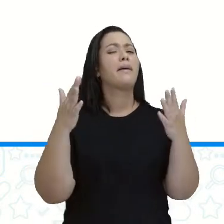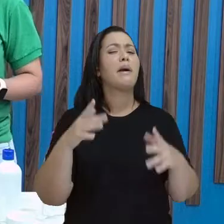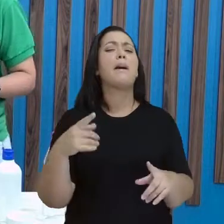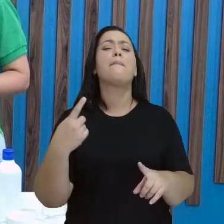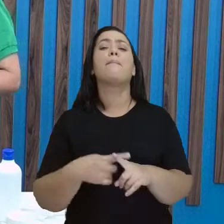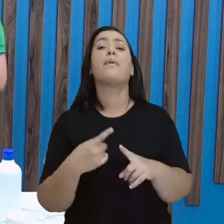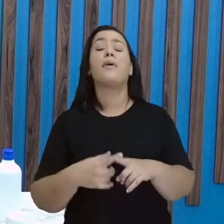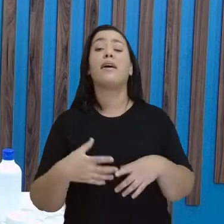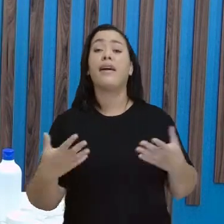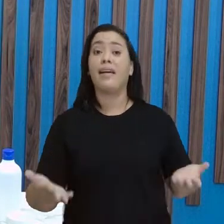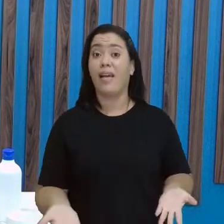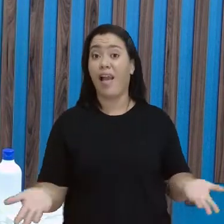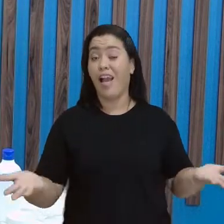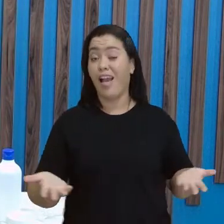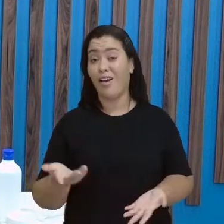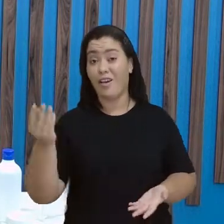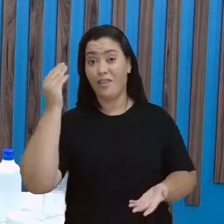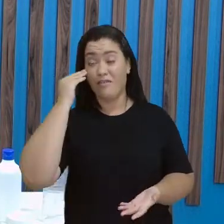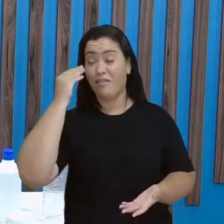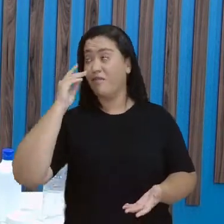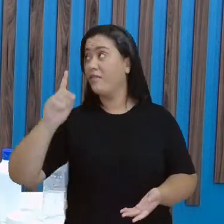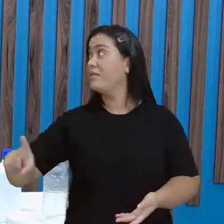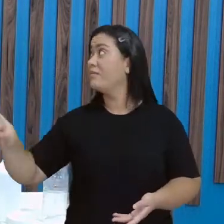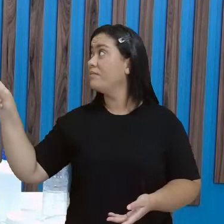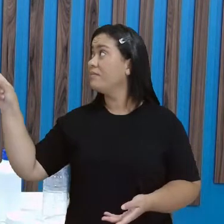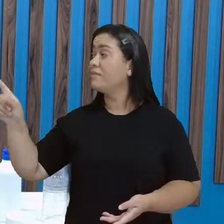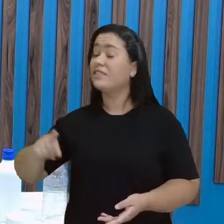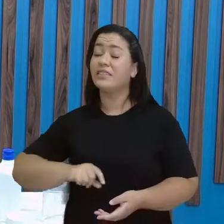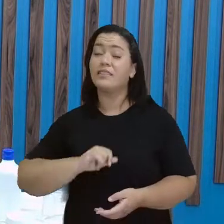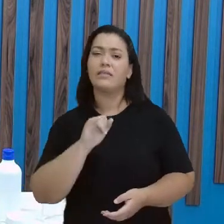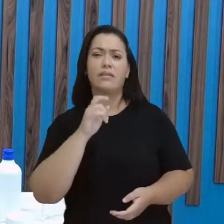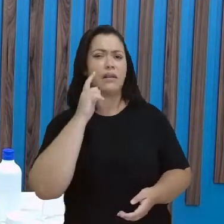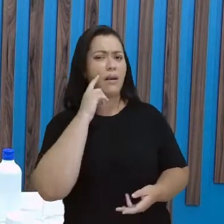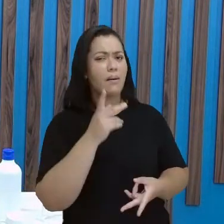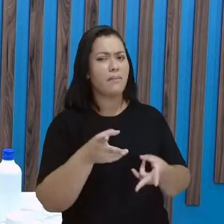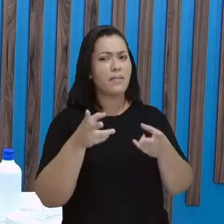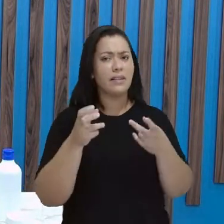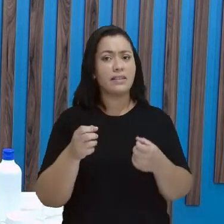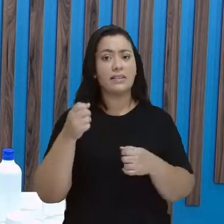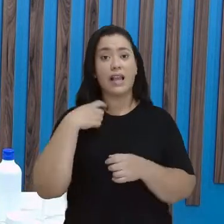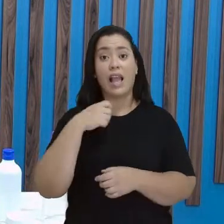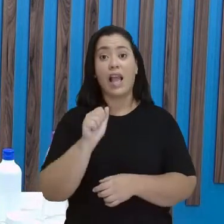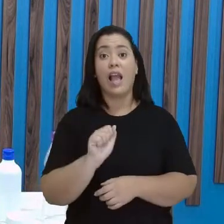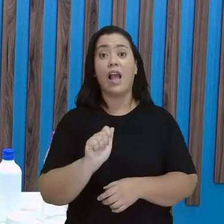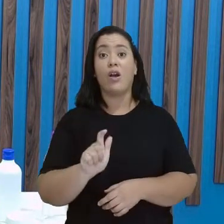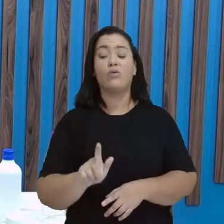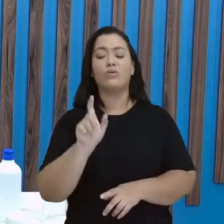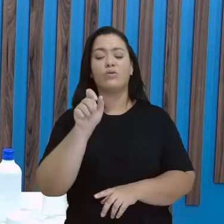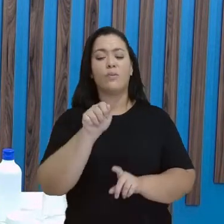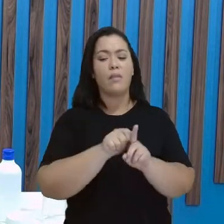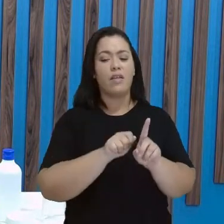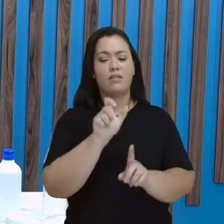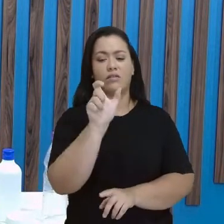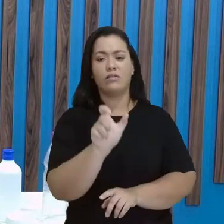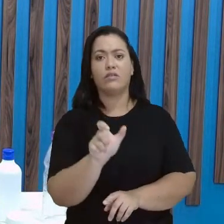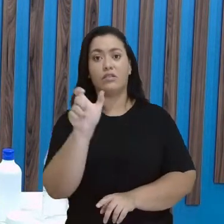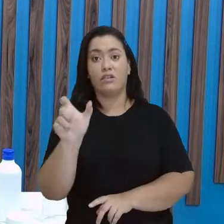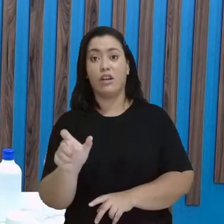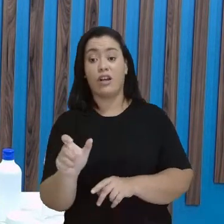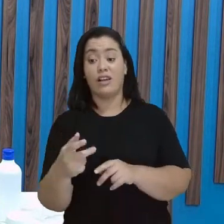quê? Vamos verificar. Se vocês observarem, o mês de agosto é essa segunda coluna aqui e ela